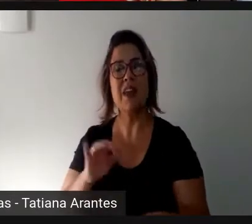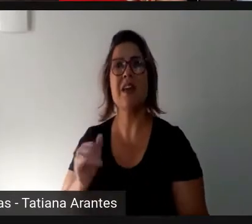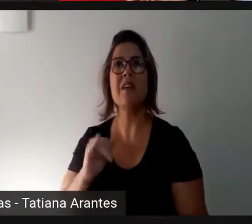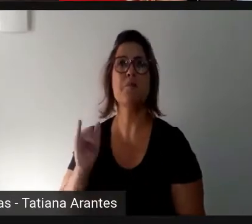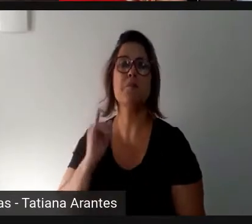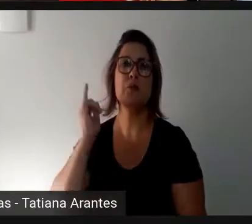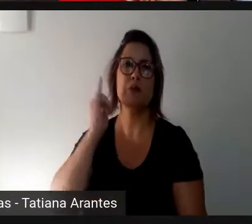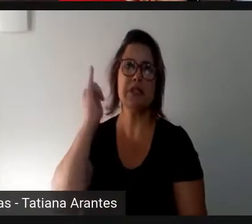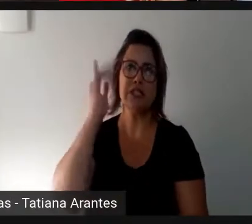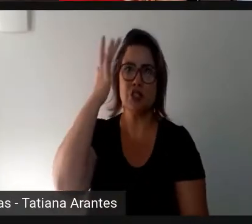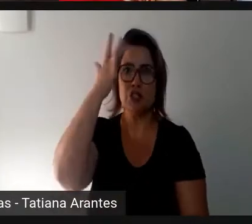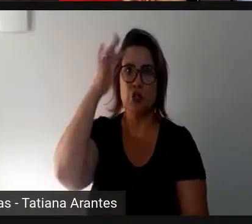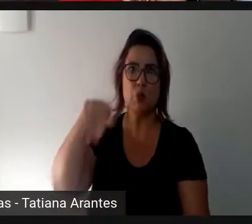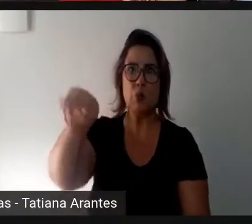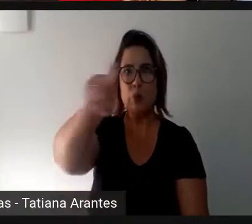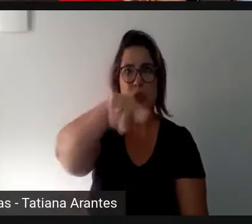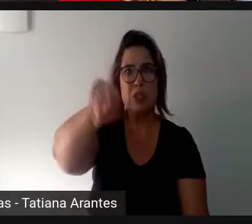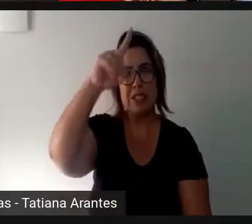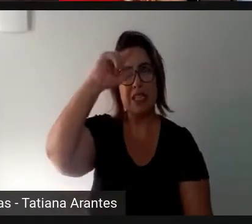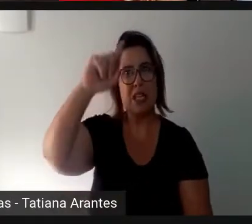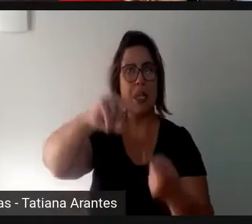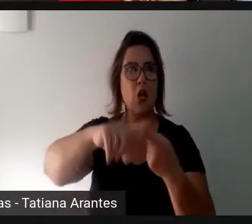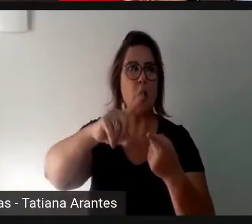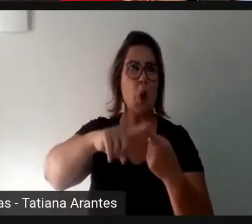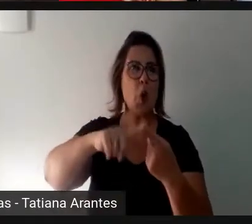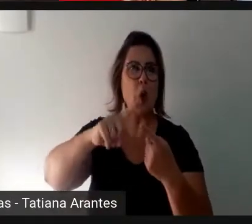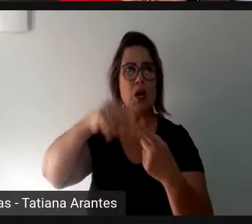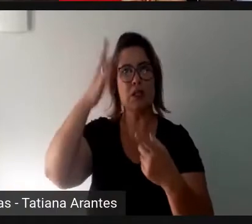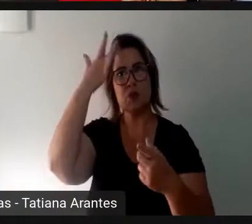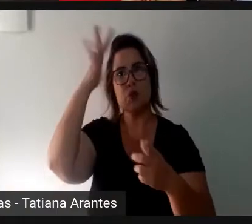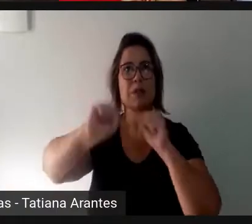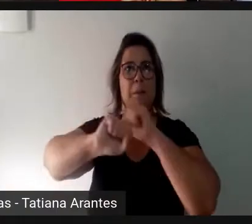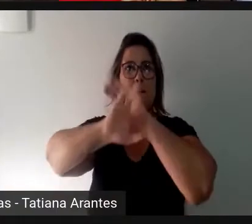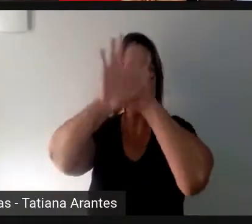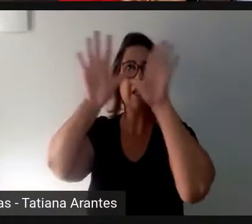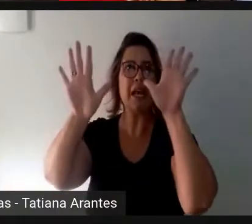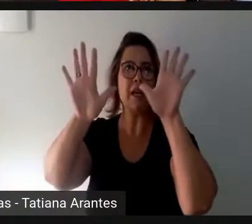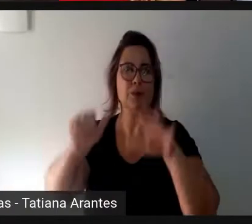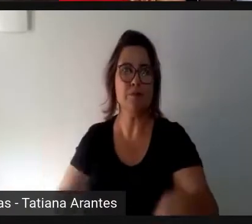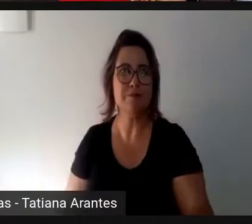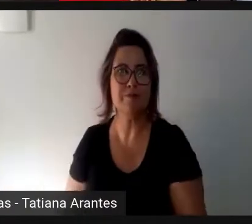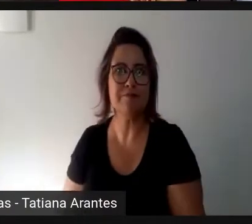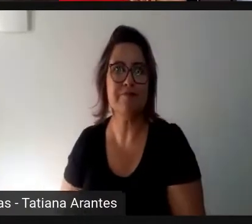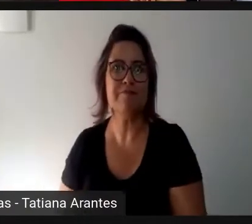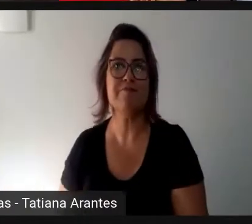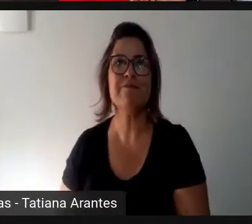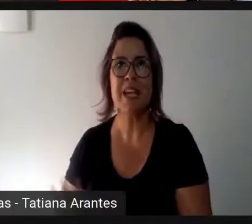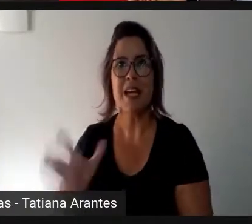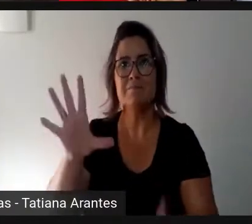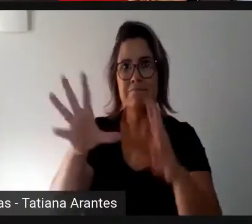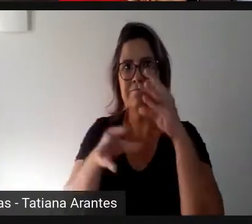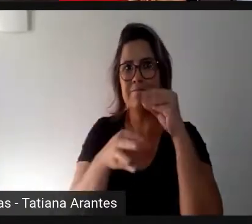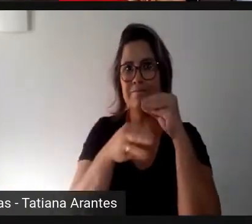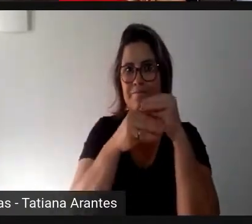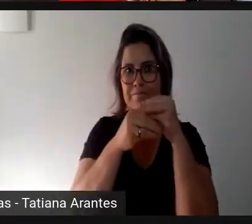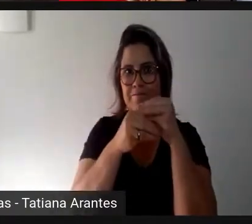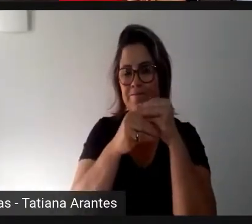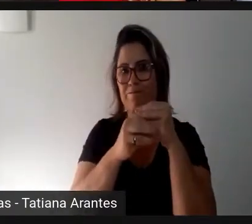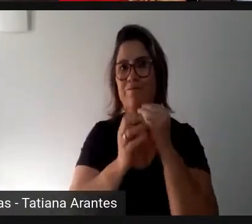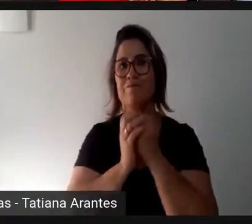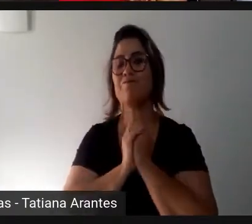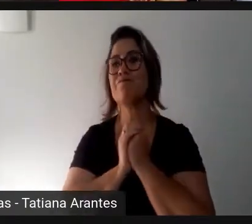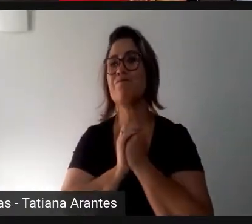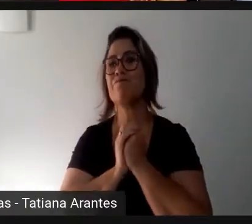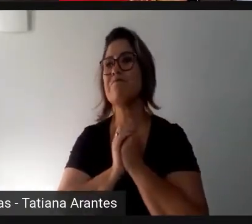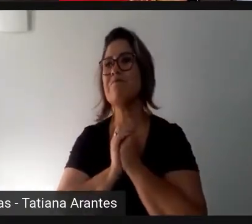se vocês concordam ou se eu fui suficientemente claro. Concordo. Queria só complementar com uma sugestão, Rafael. O órgão